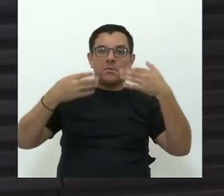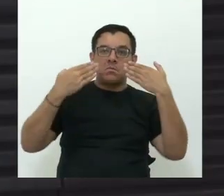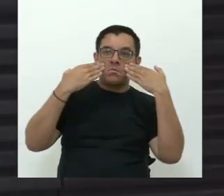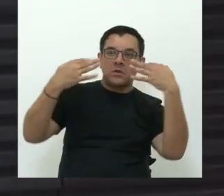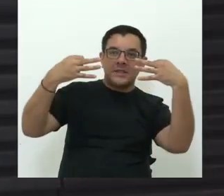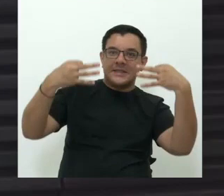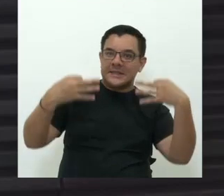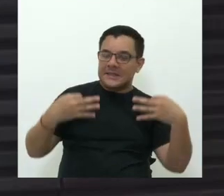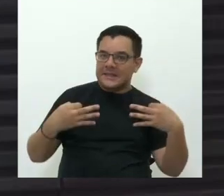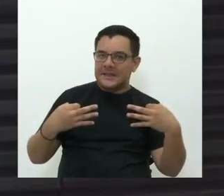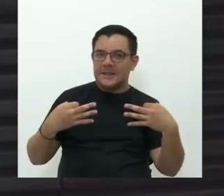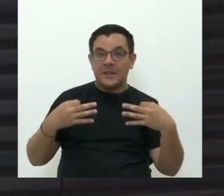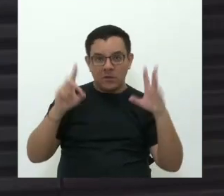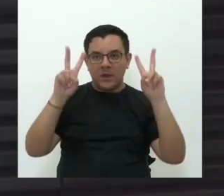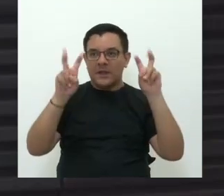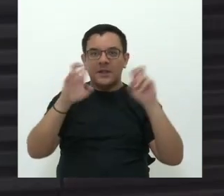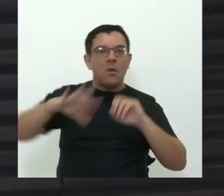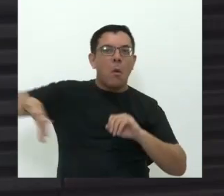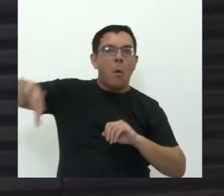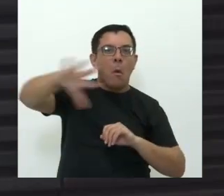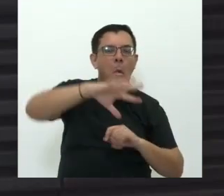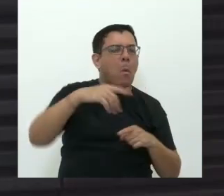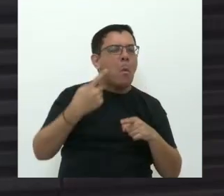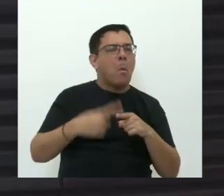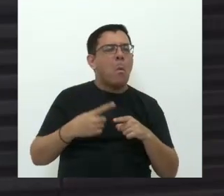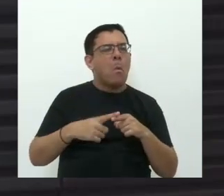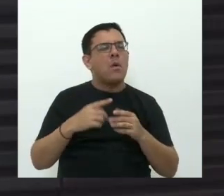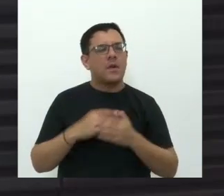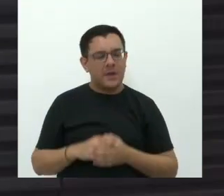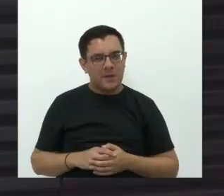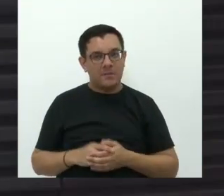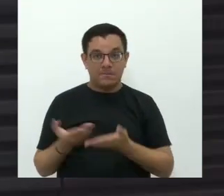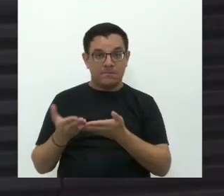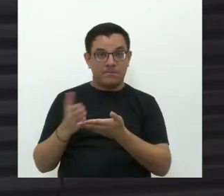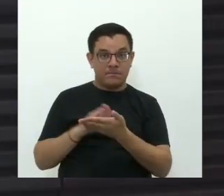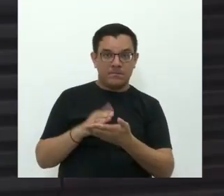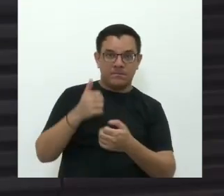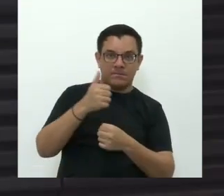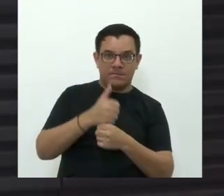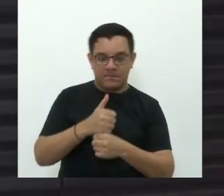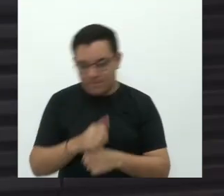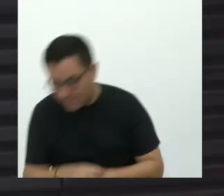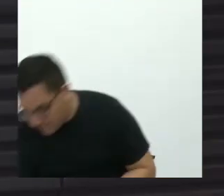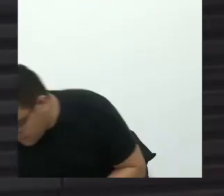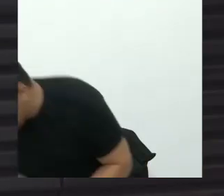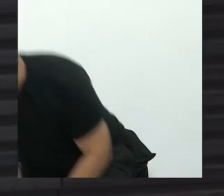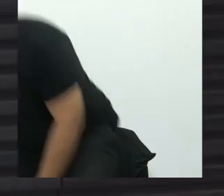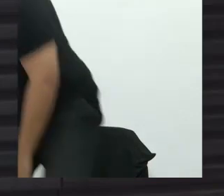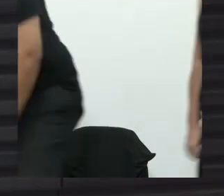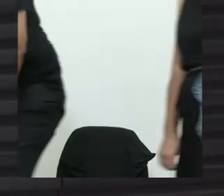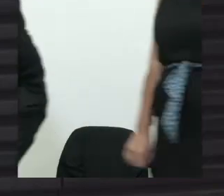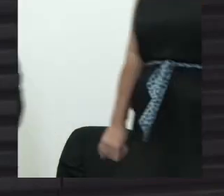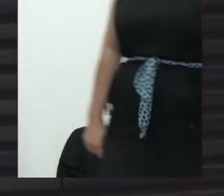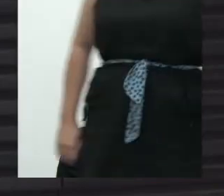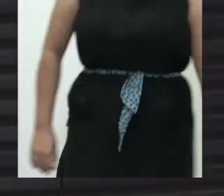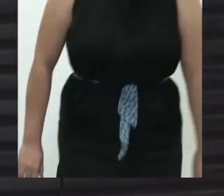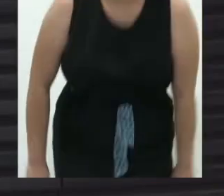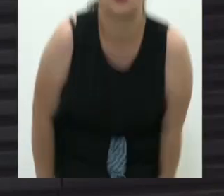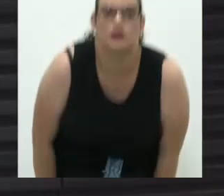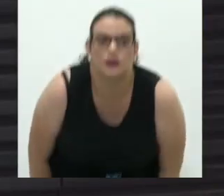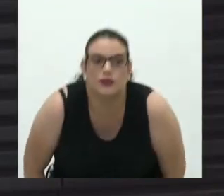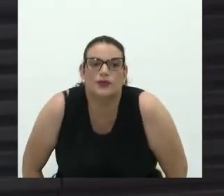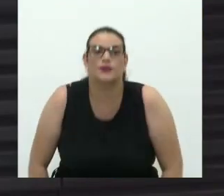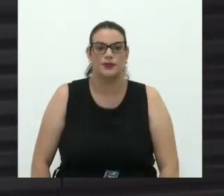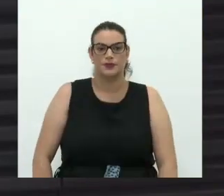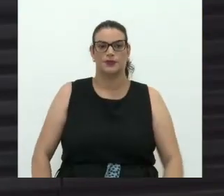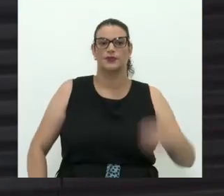todos e aqui eu acho que a gente tem uma falta de compreensão real do que é o conceito de transparência